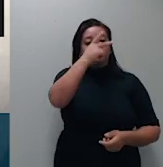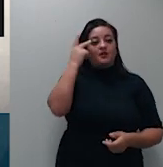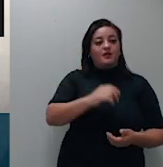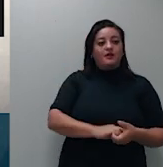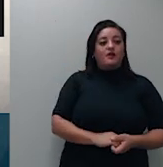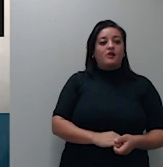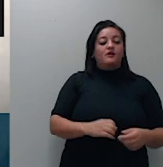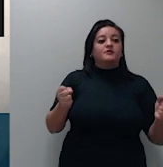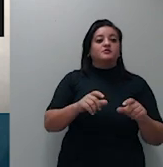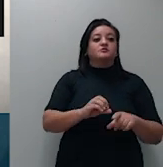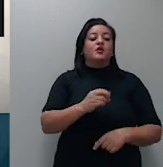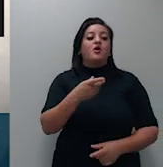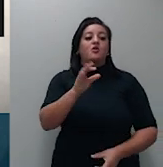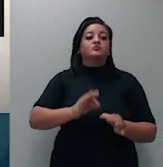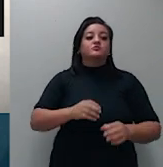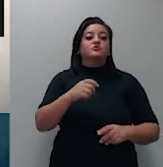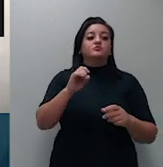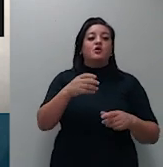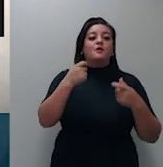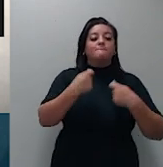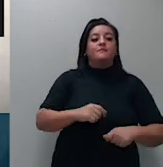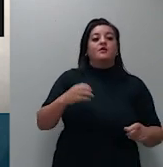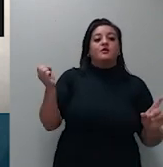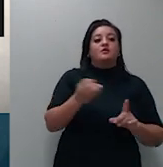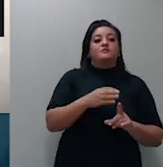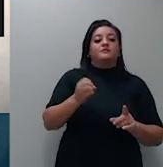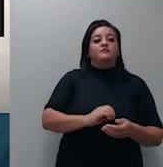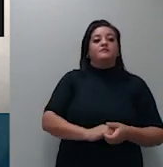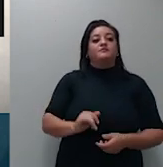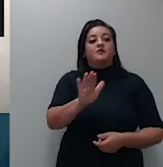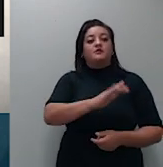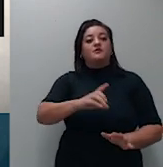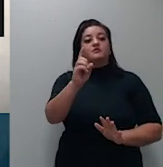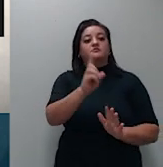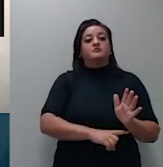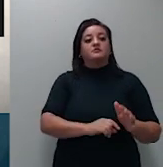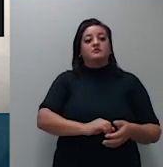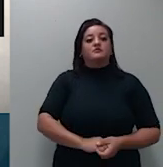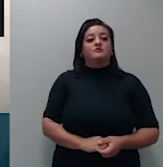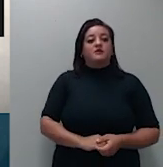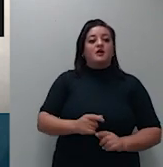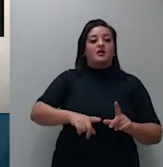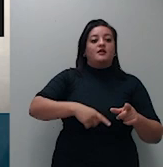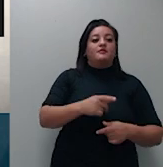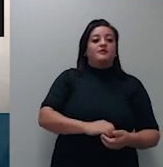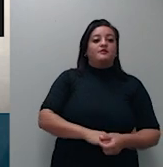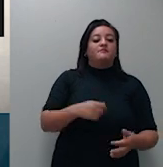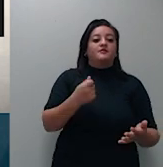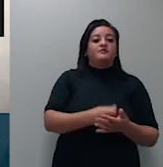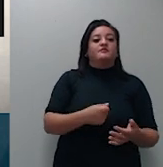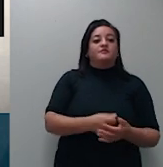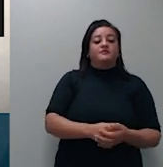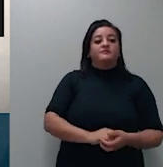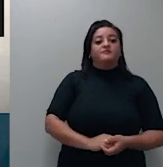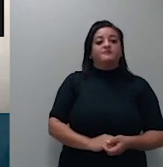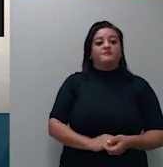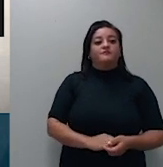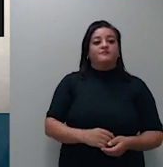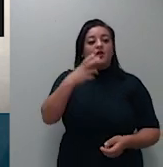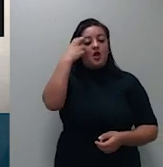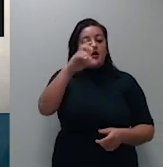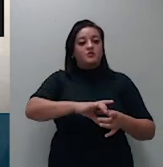pode ser após convocada a corporalidade E desde que